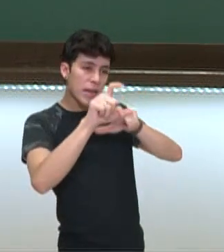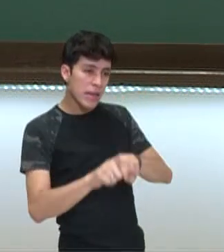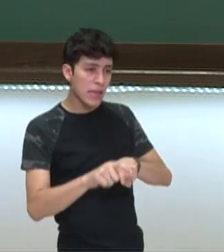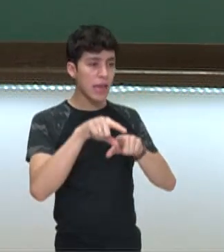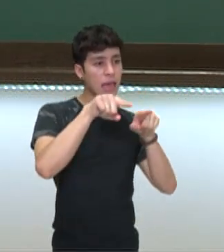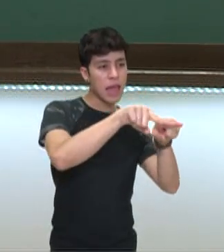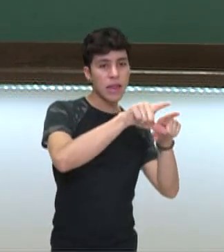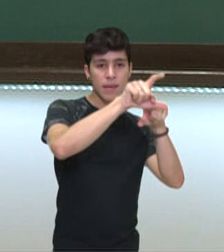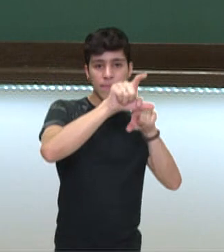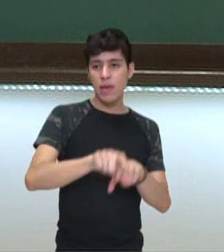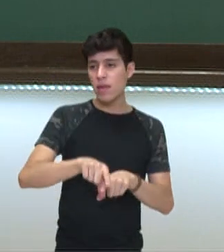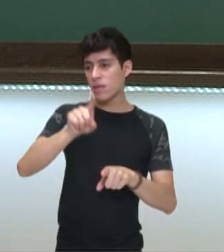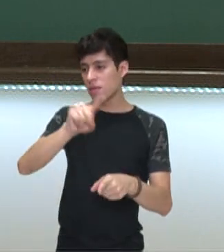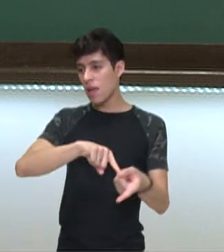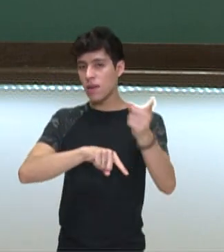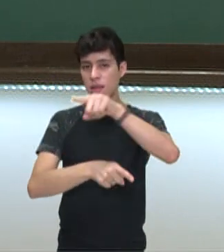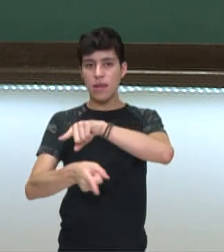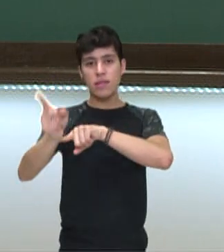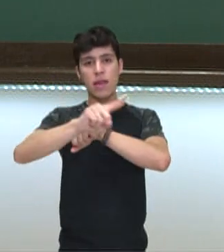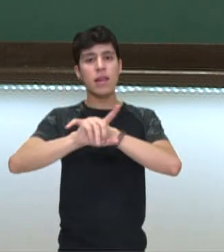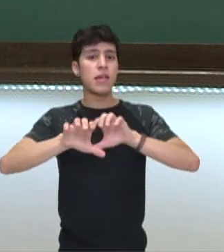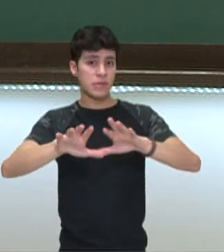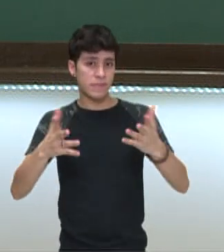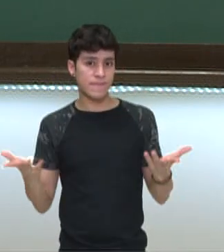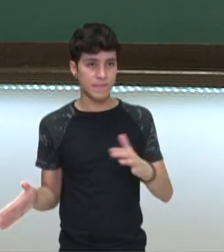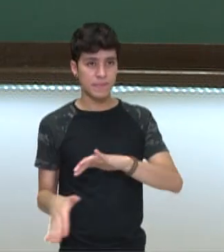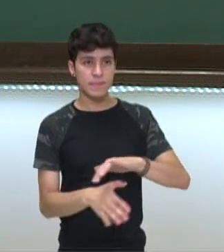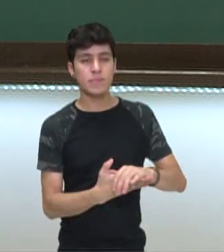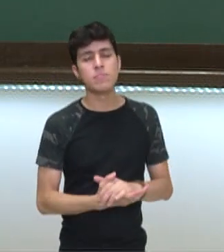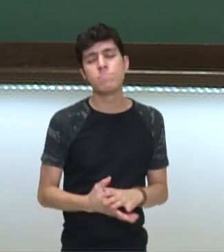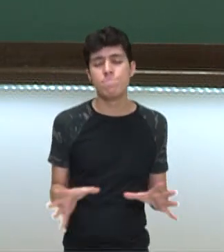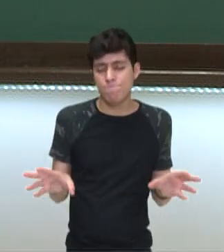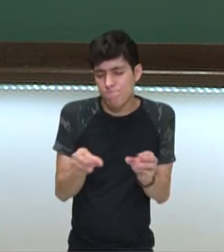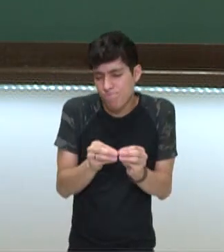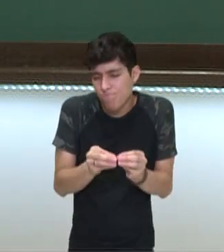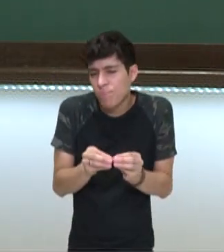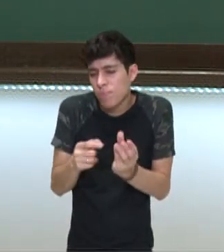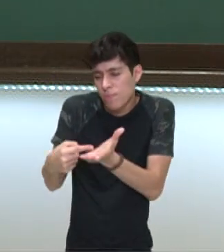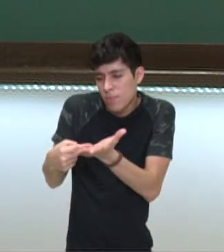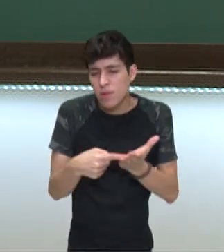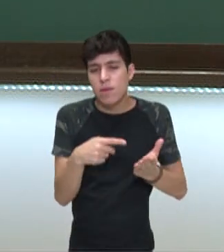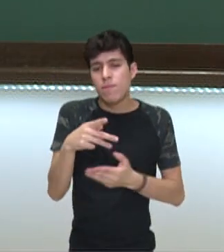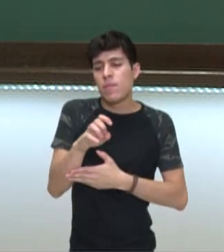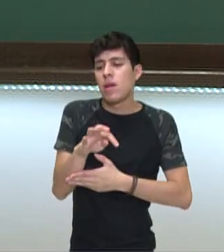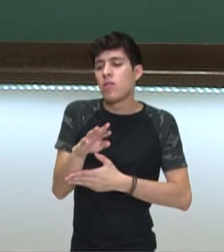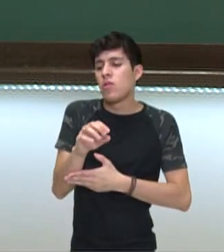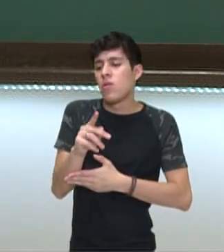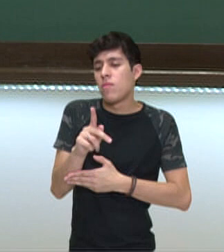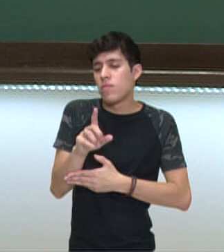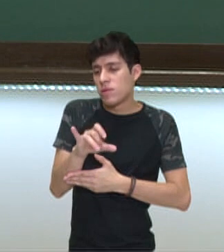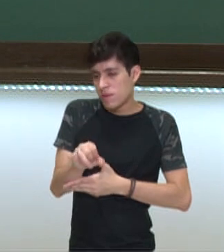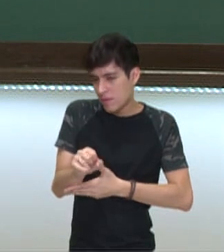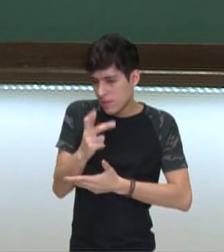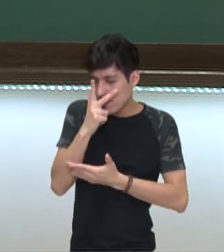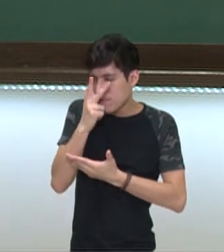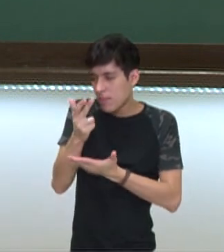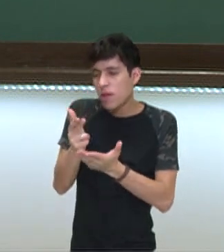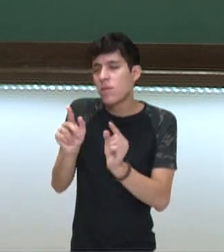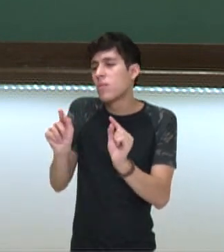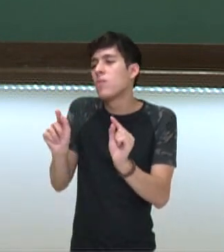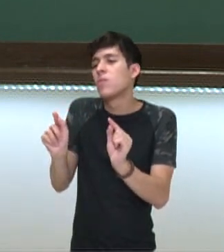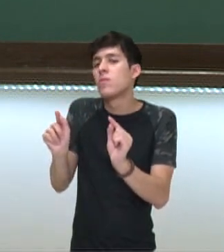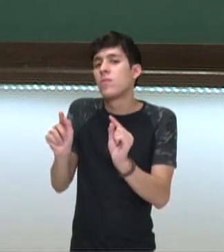do outro. Tá? E nós também tratamos aí o Tratado de Petrópolis, que resultou aí na compra, na